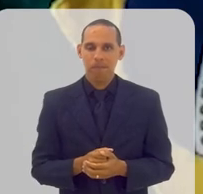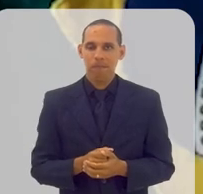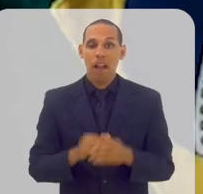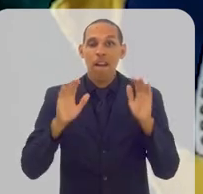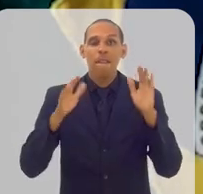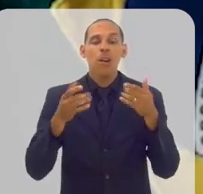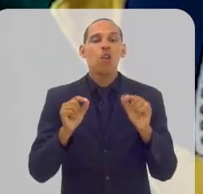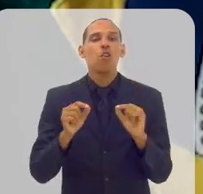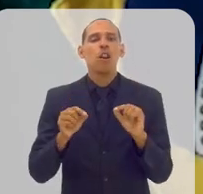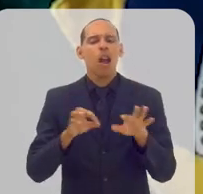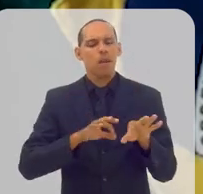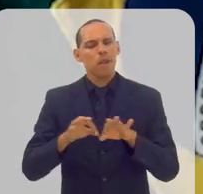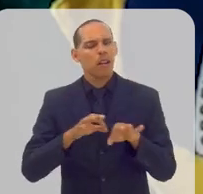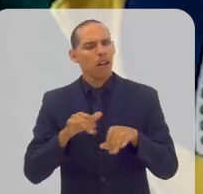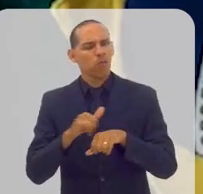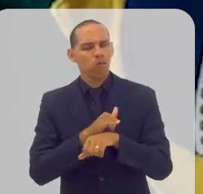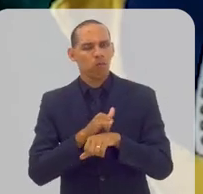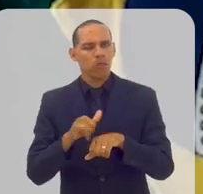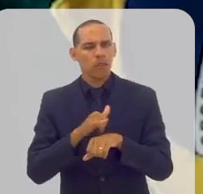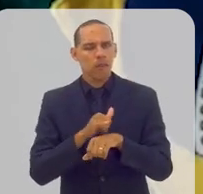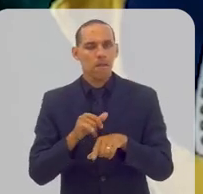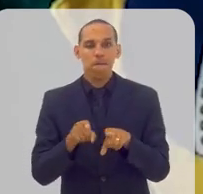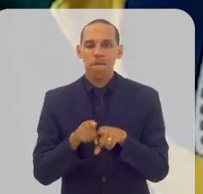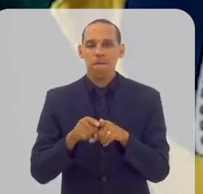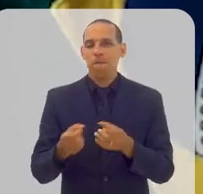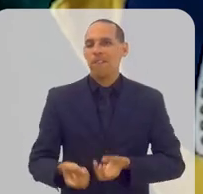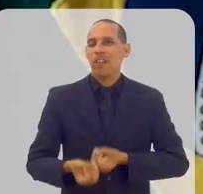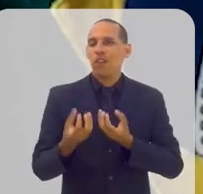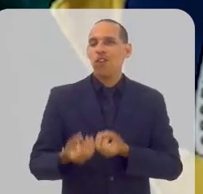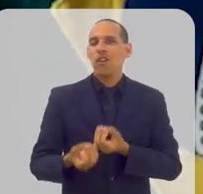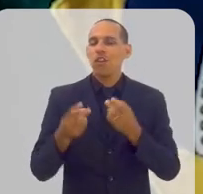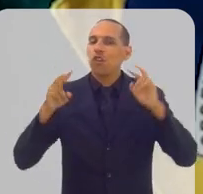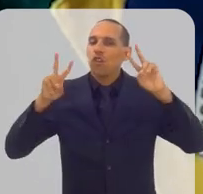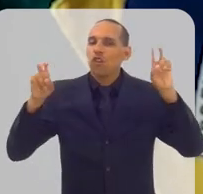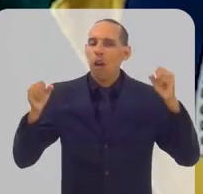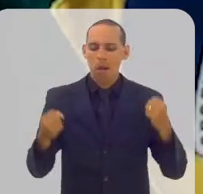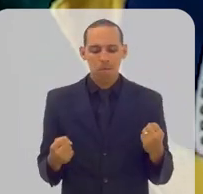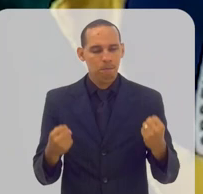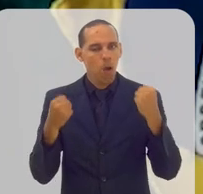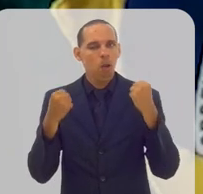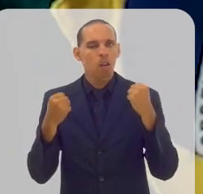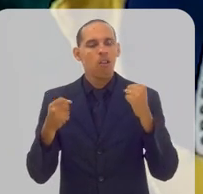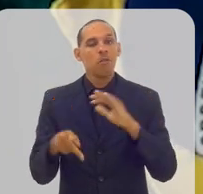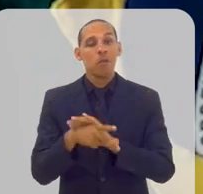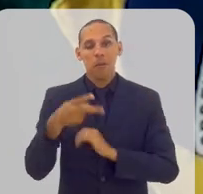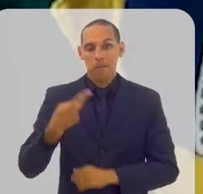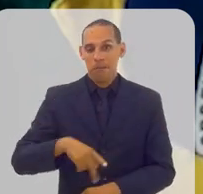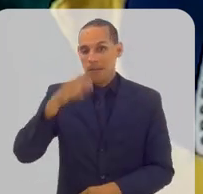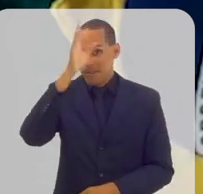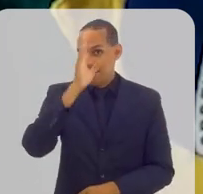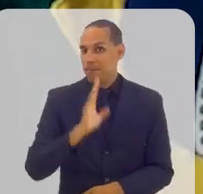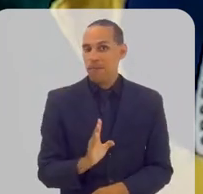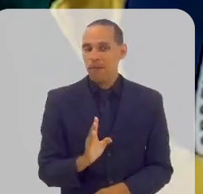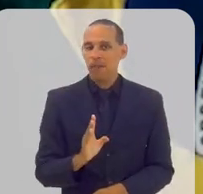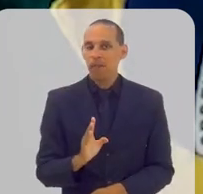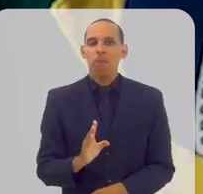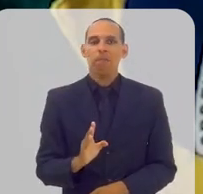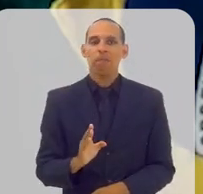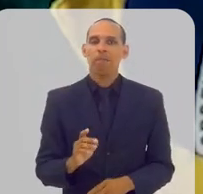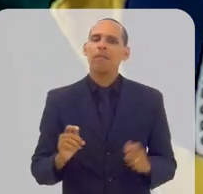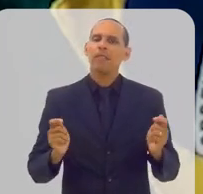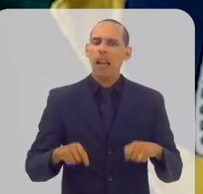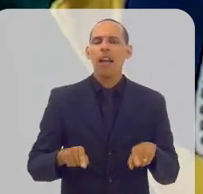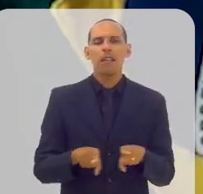abordando planejamento, estratégia e informação sobre o potencial do Brasil, podendo